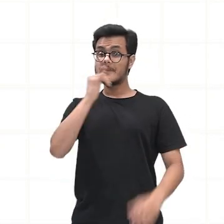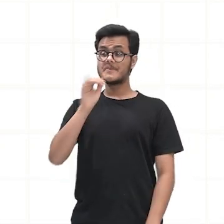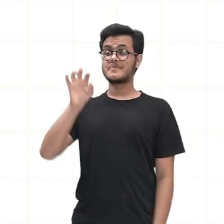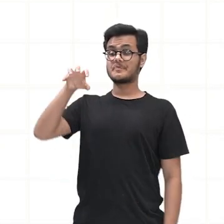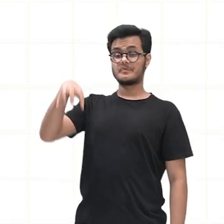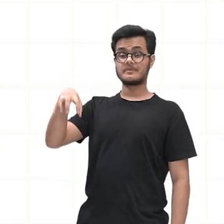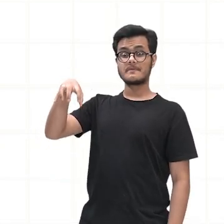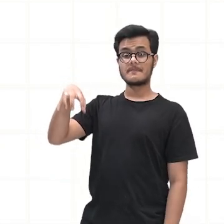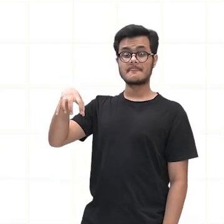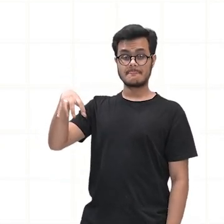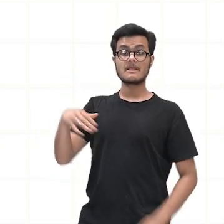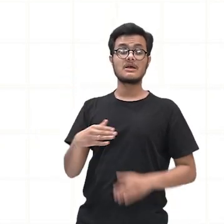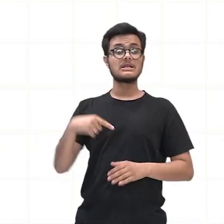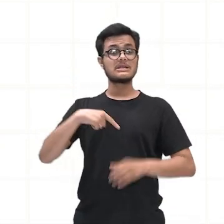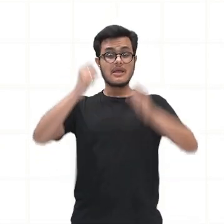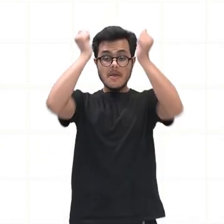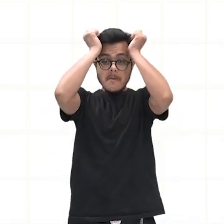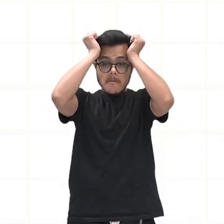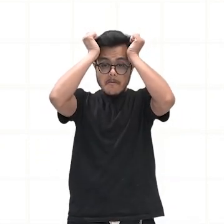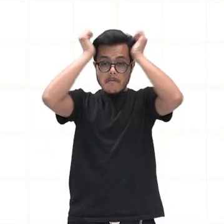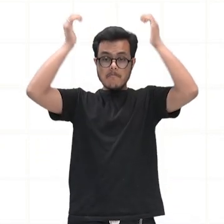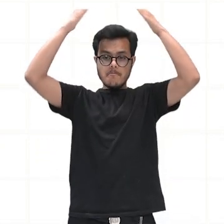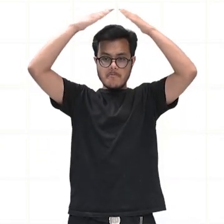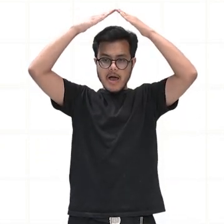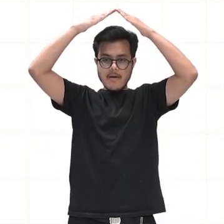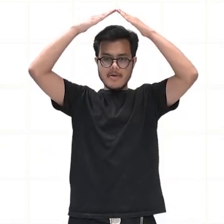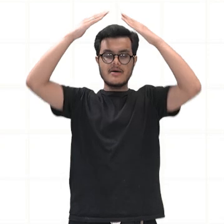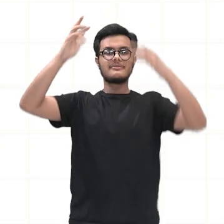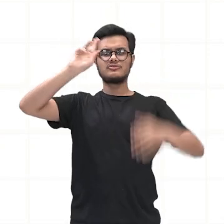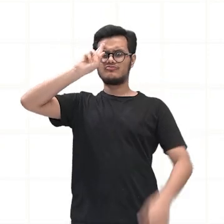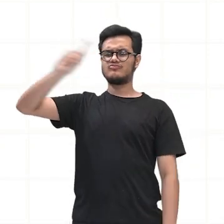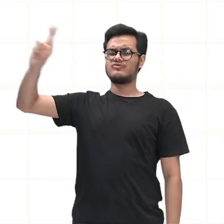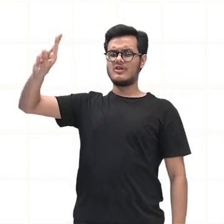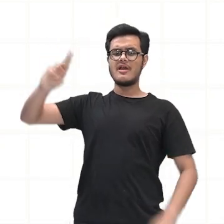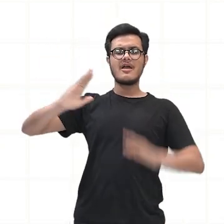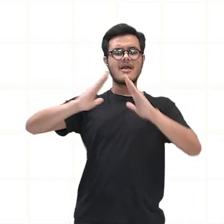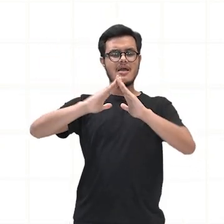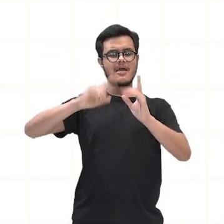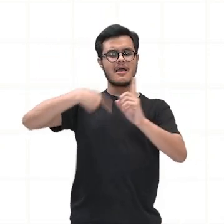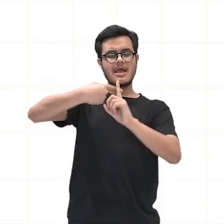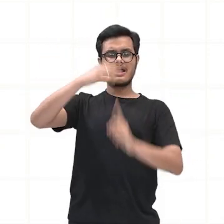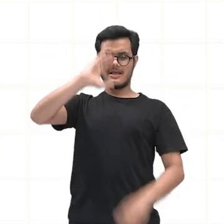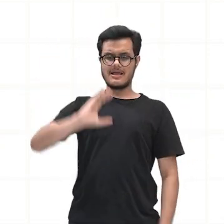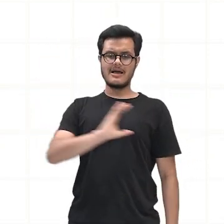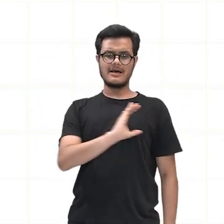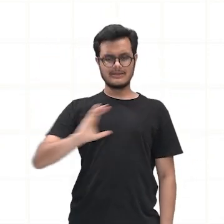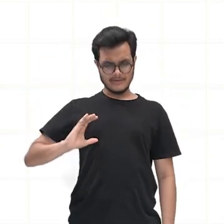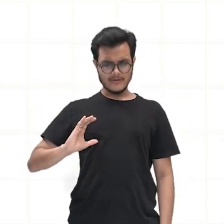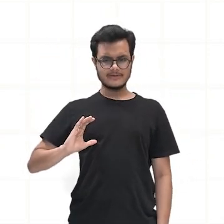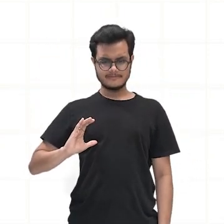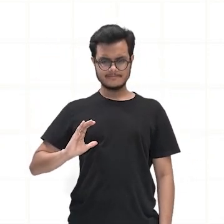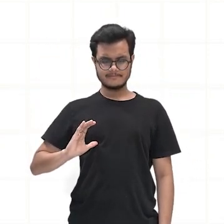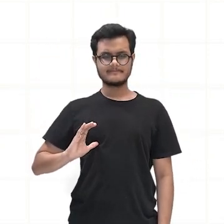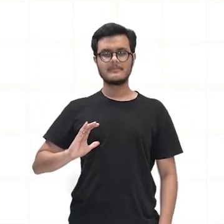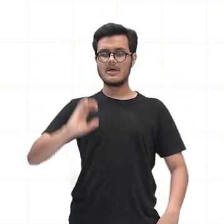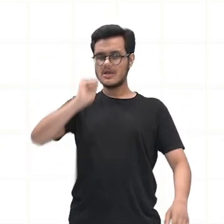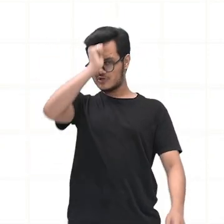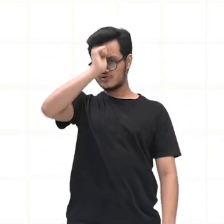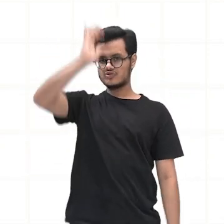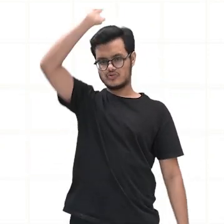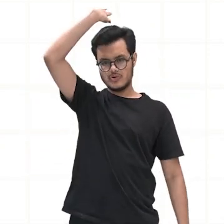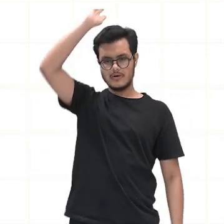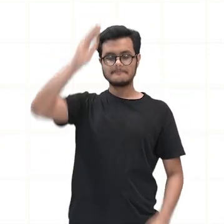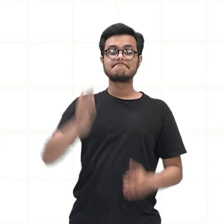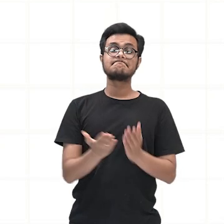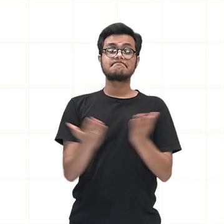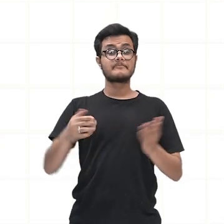o Papa como chefe da igreja, lá da igreja romana naquele momento, né?